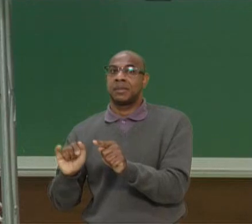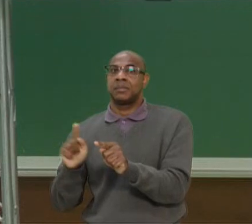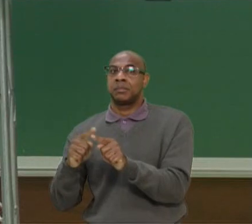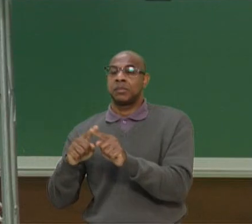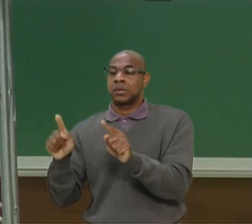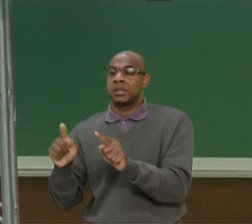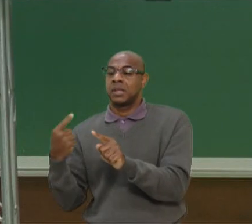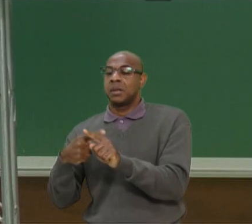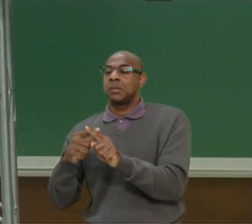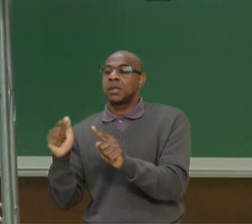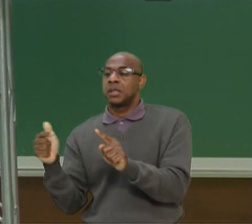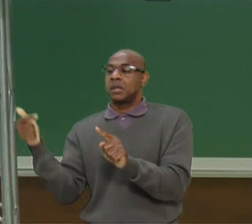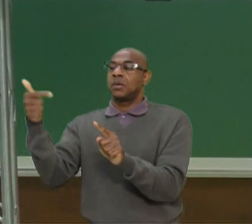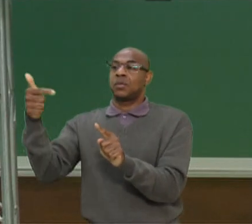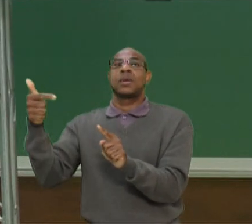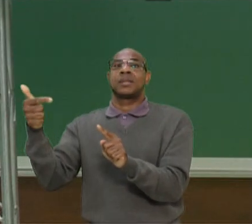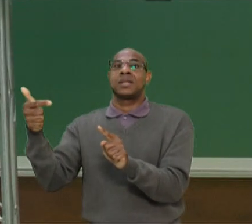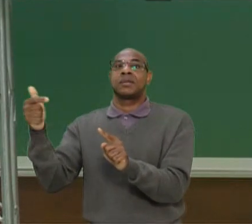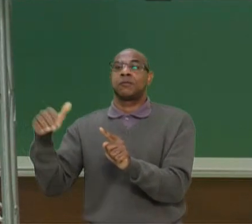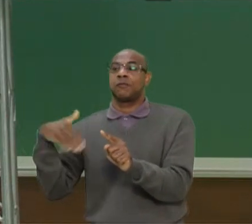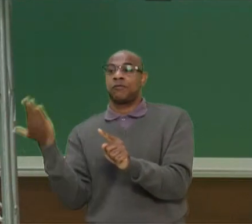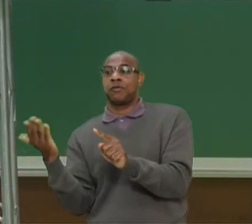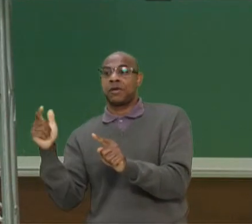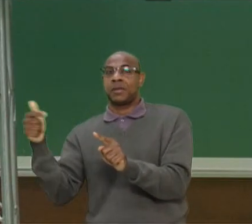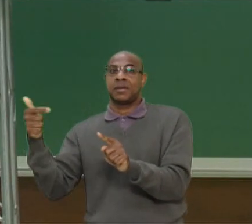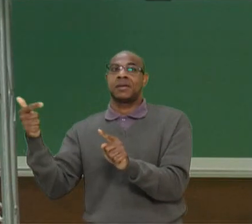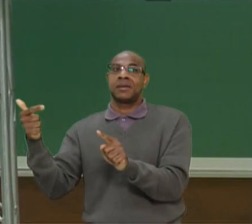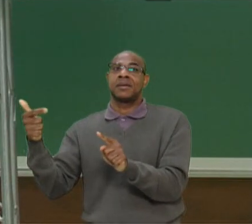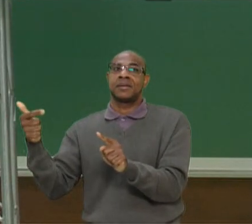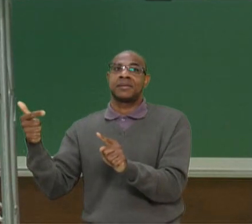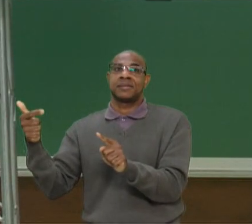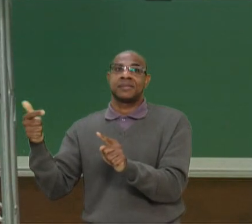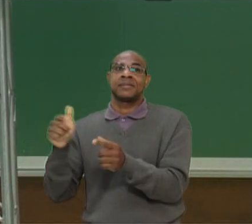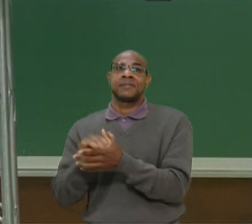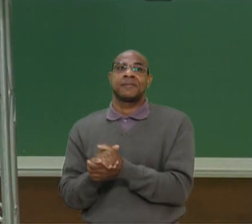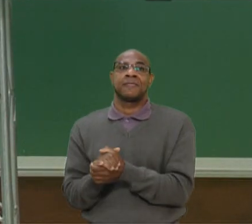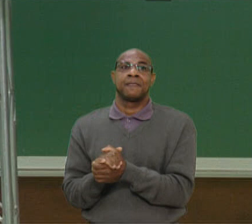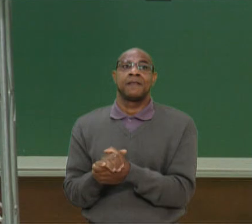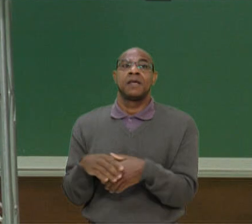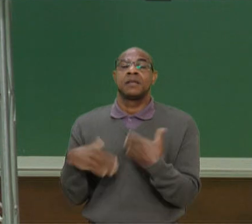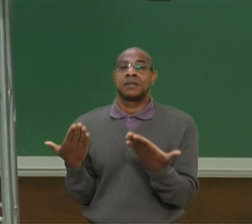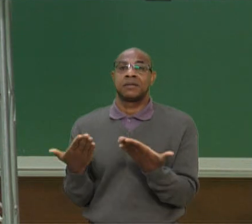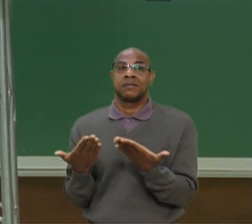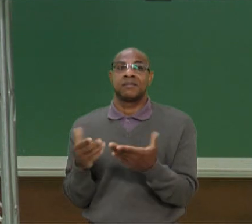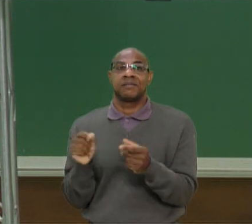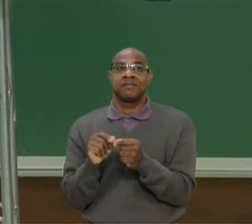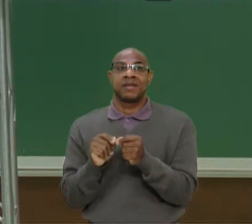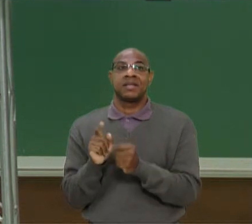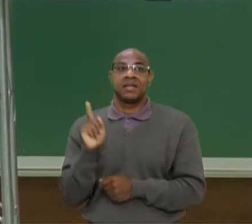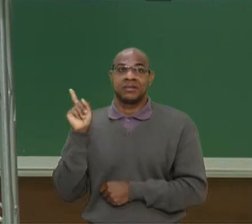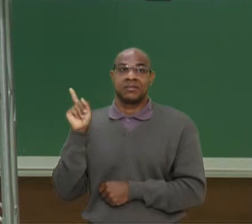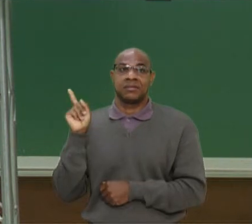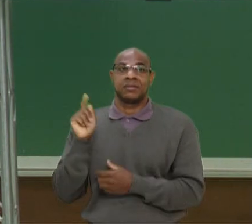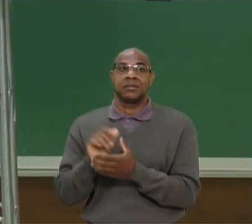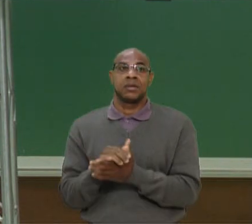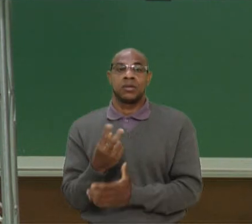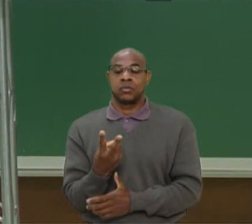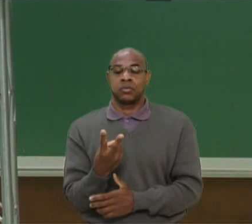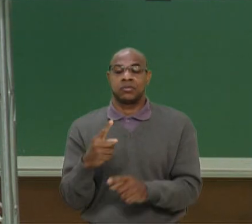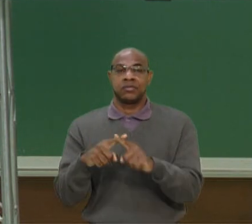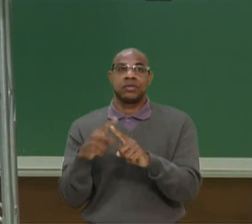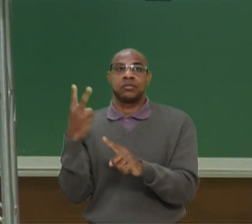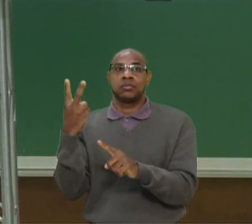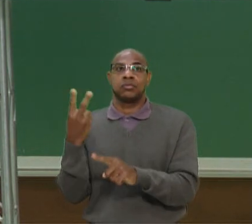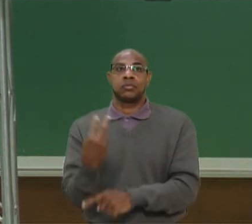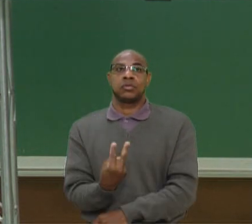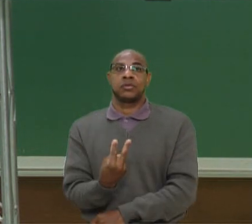e o 2 ao quadrado e o i também ao quadrado. Então, fazendo o produto aqui, 2 vezes 1,